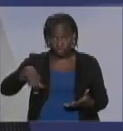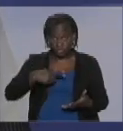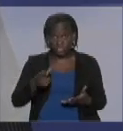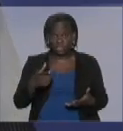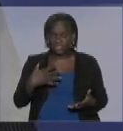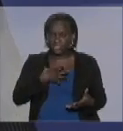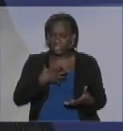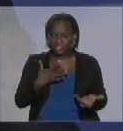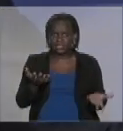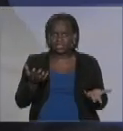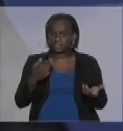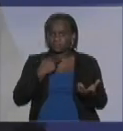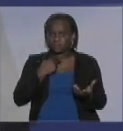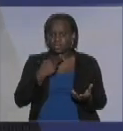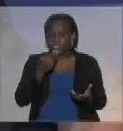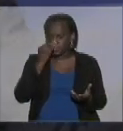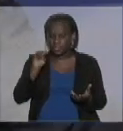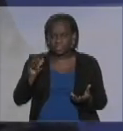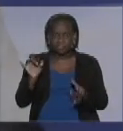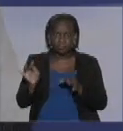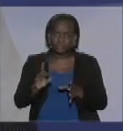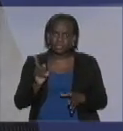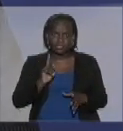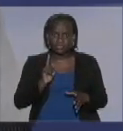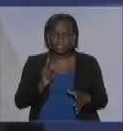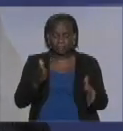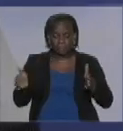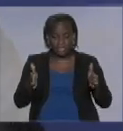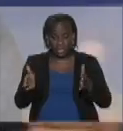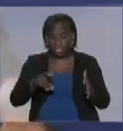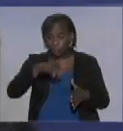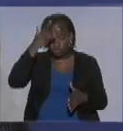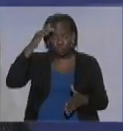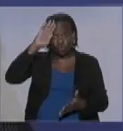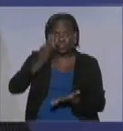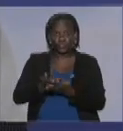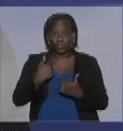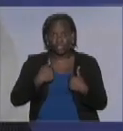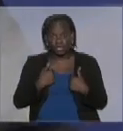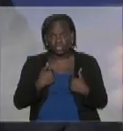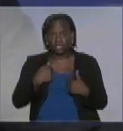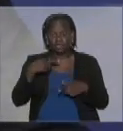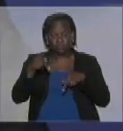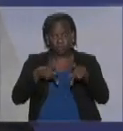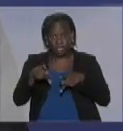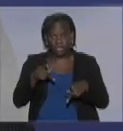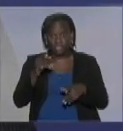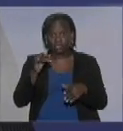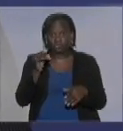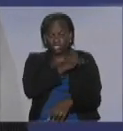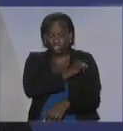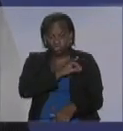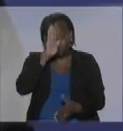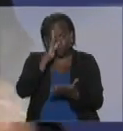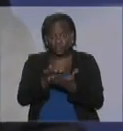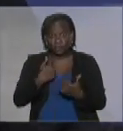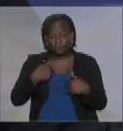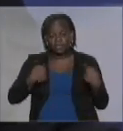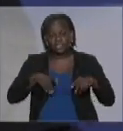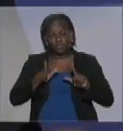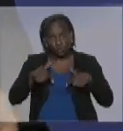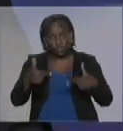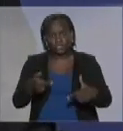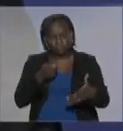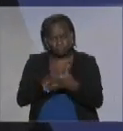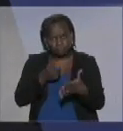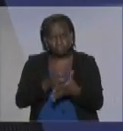gente a gente não pode deixar essa oportunidade desse mandato que foi confiado pelo povo fluminense, que a gente tem que ir para a